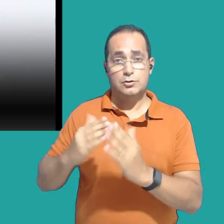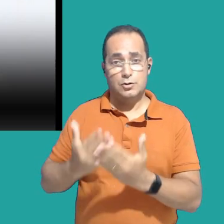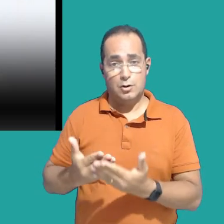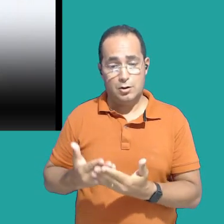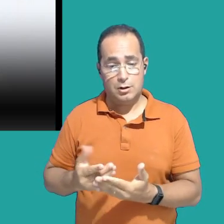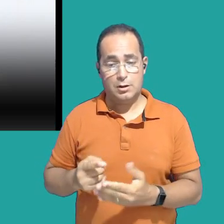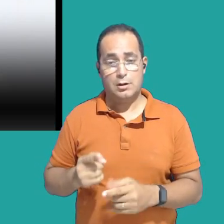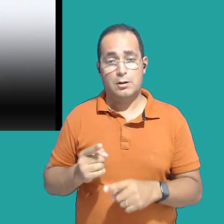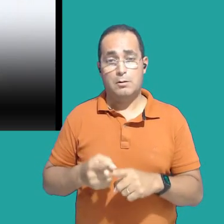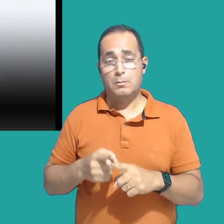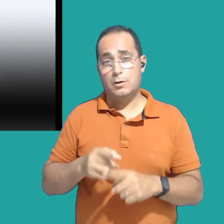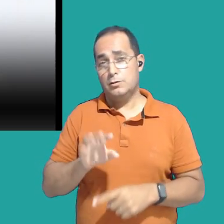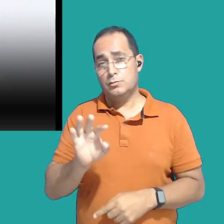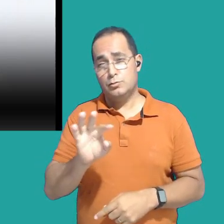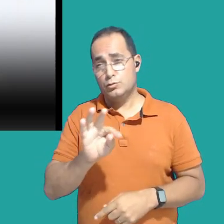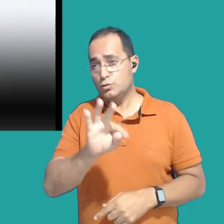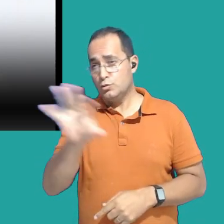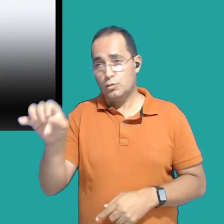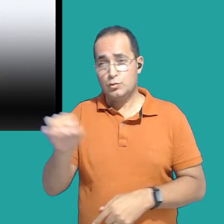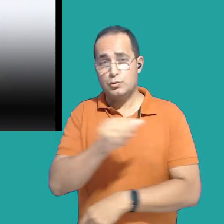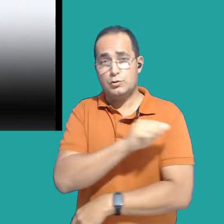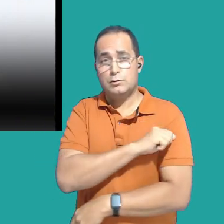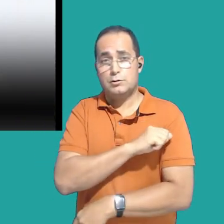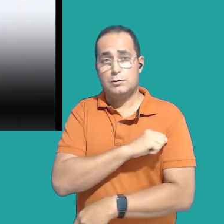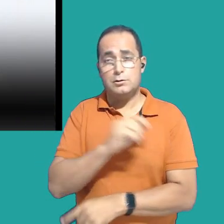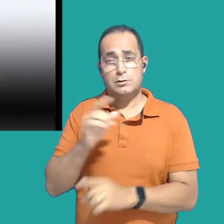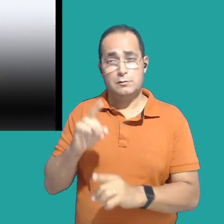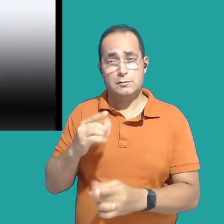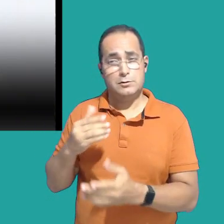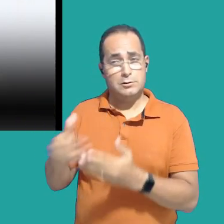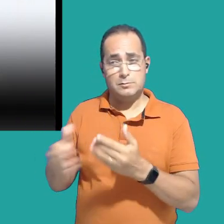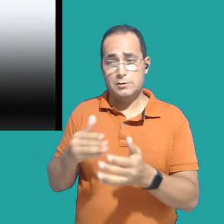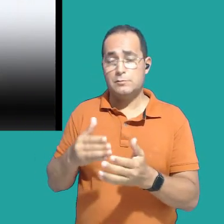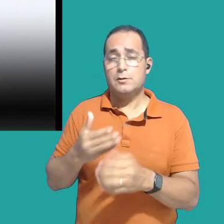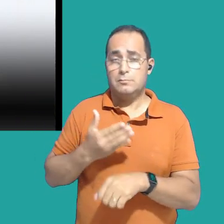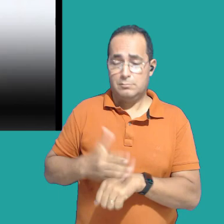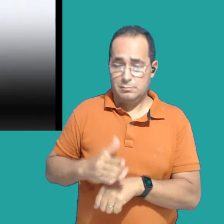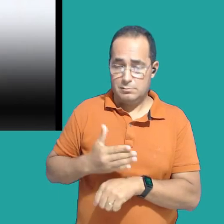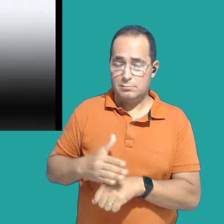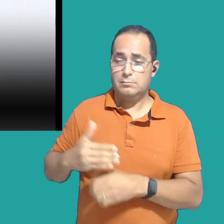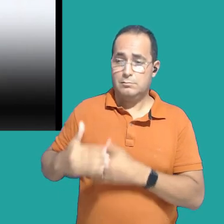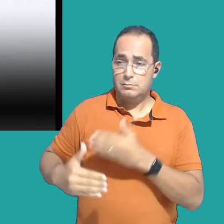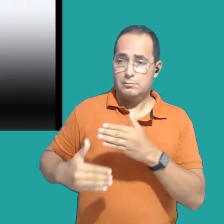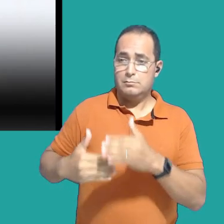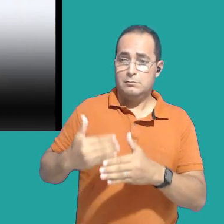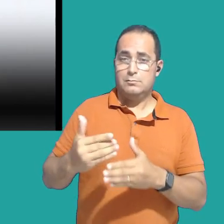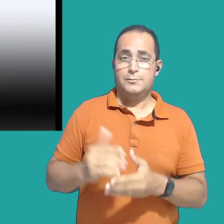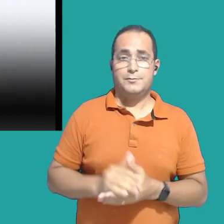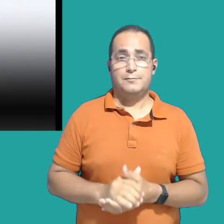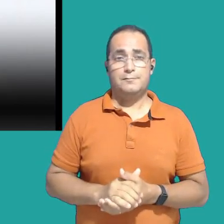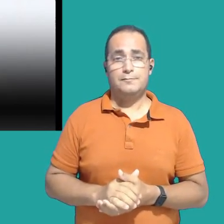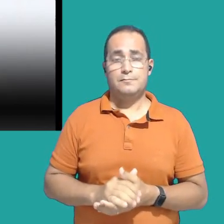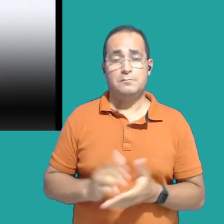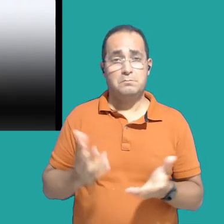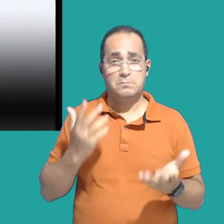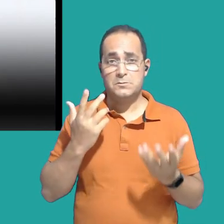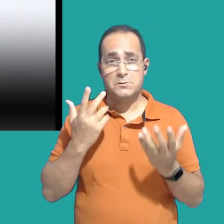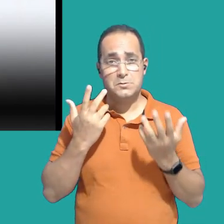de escola, porque todo estudante, independente da deficiência que ela tem, ele vai passar. E,